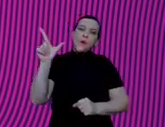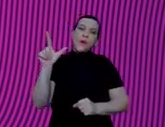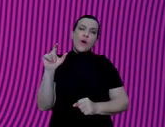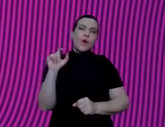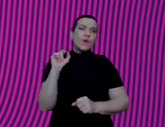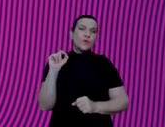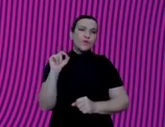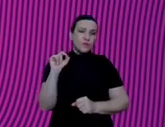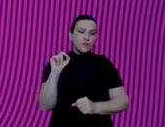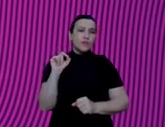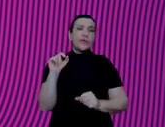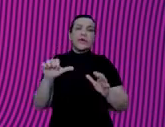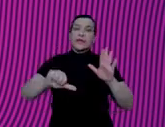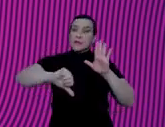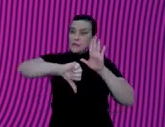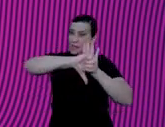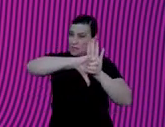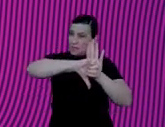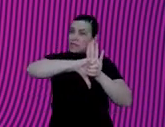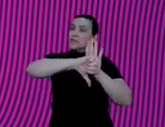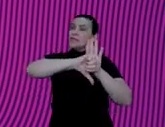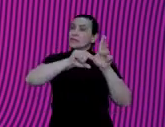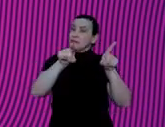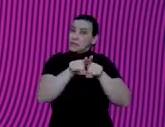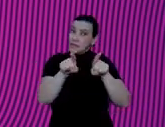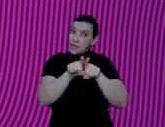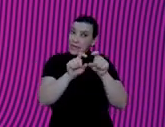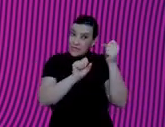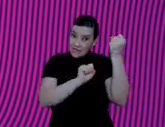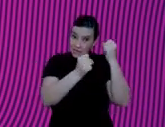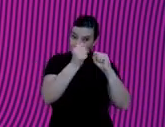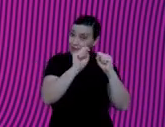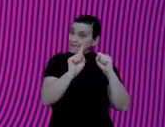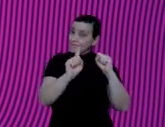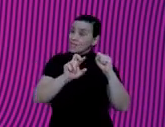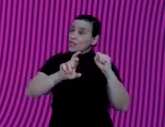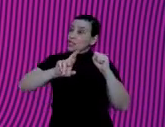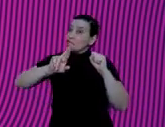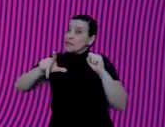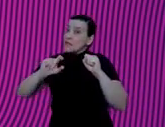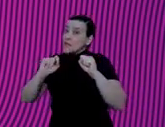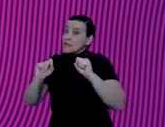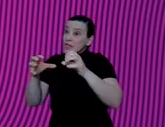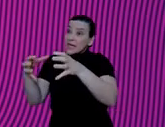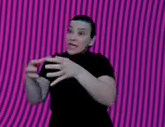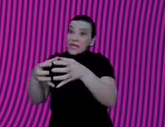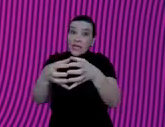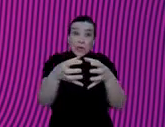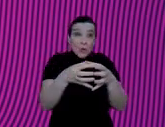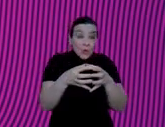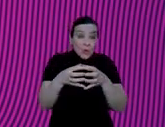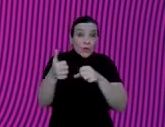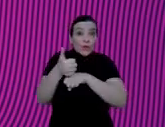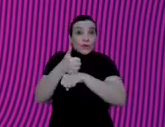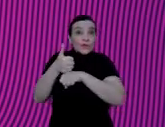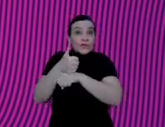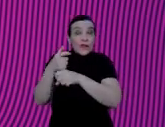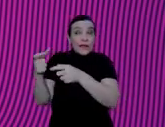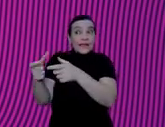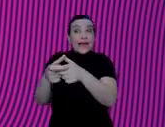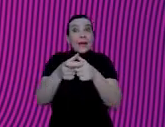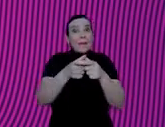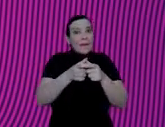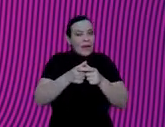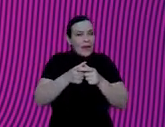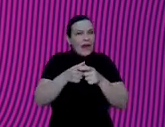criminosa, dessa vez não da grande indústria, mas de pequenas clínicas e de profissionais isoladamente, que começam a perceber a